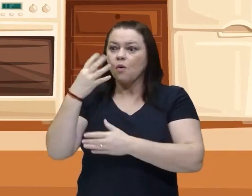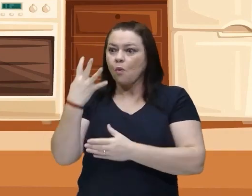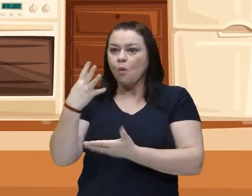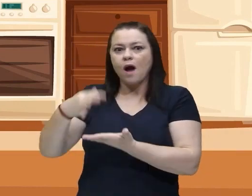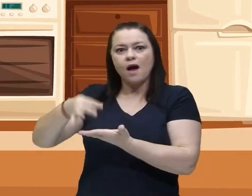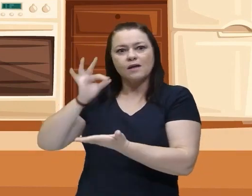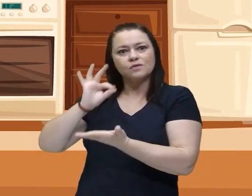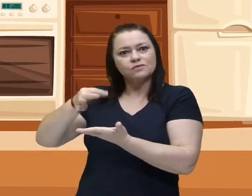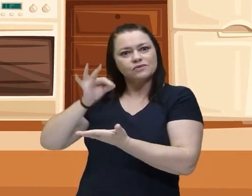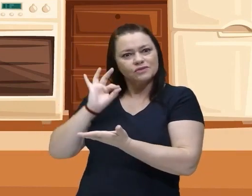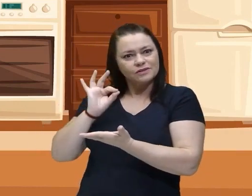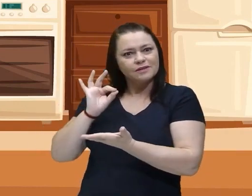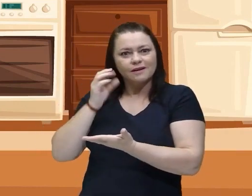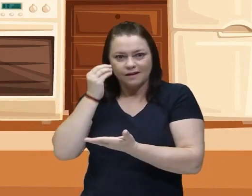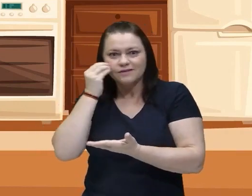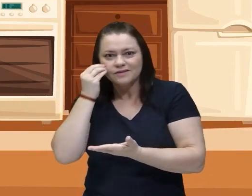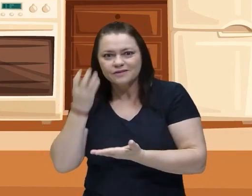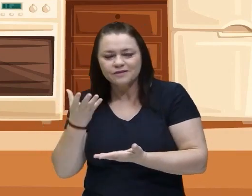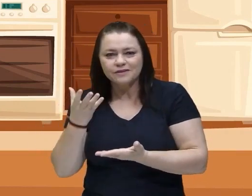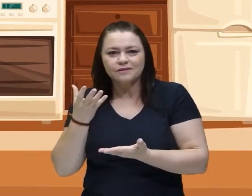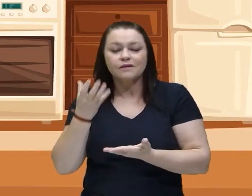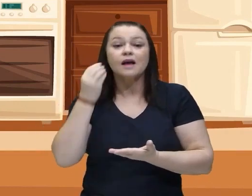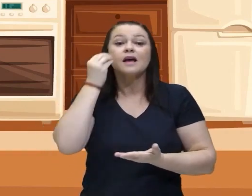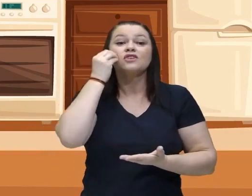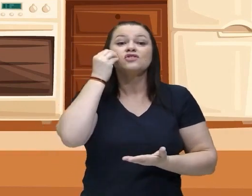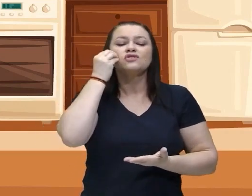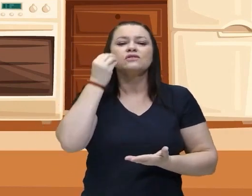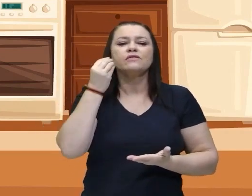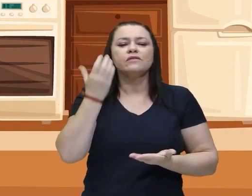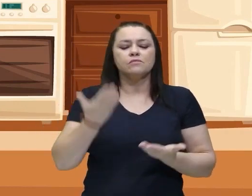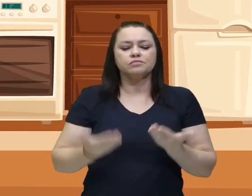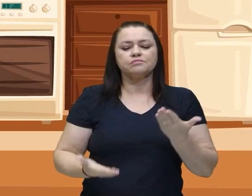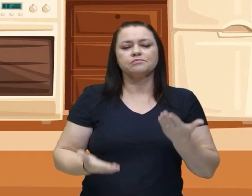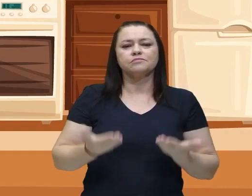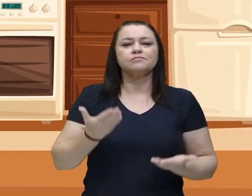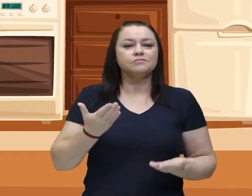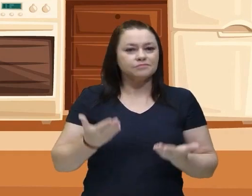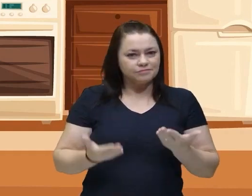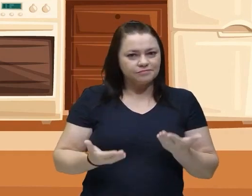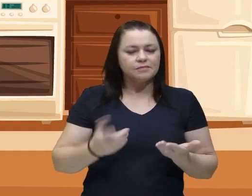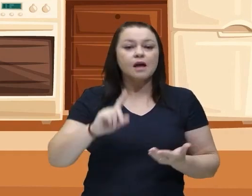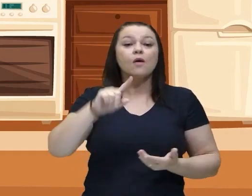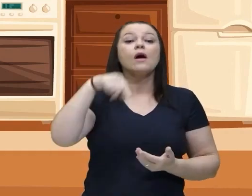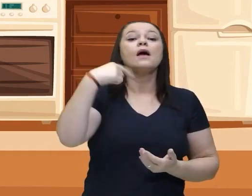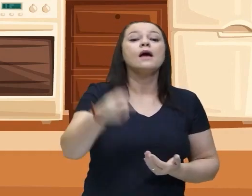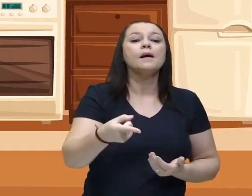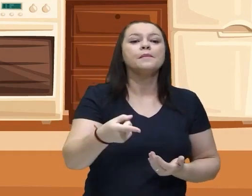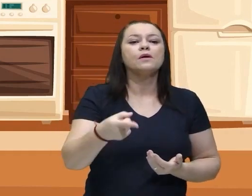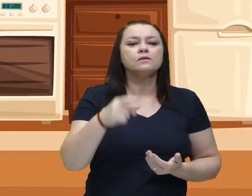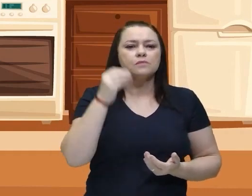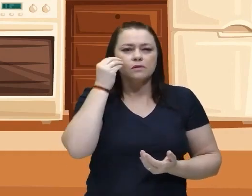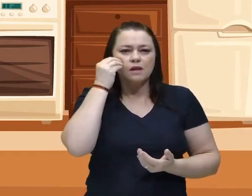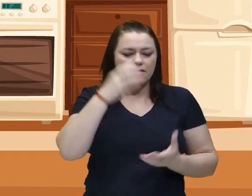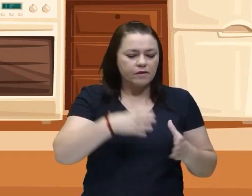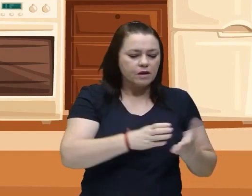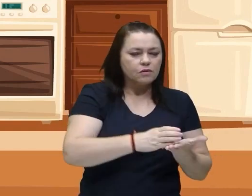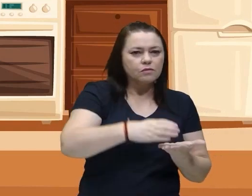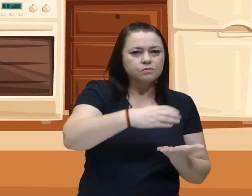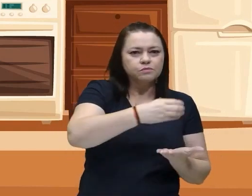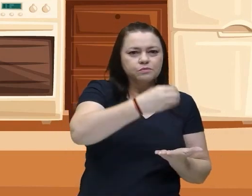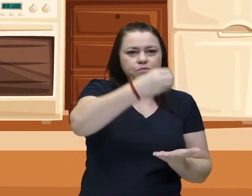gramas. Acabamos de ver o quê? As medidas de massa. E qual é a próxima medida, professor? Tá vendo aqui na nossa mesinha a garrafinha de